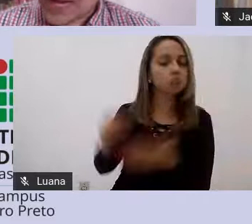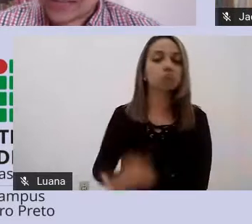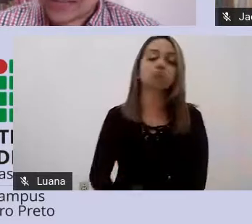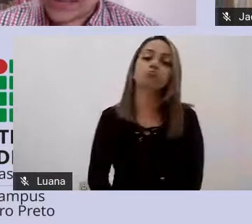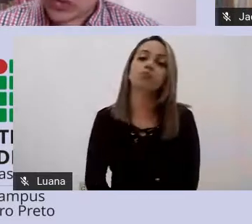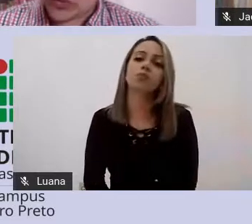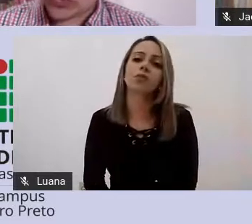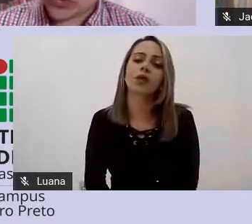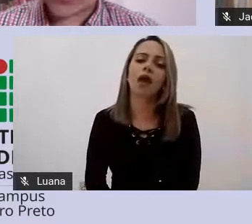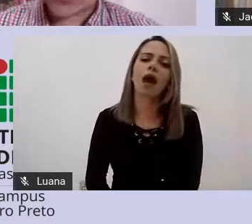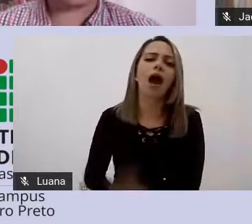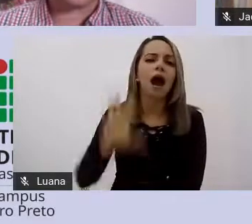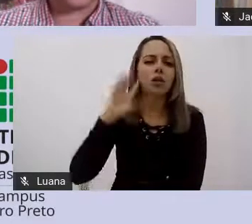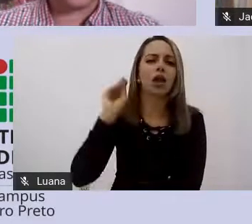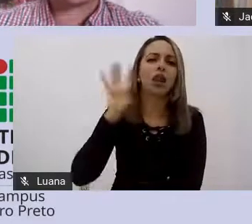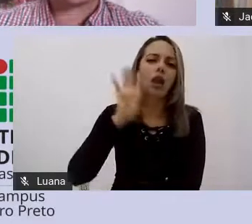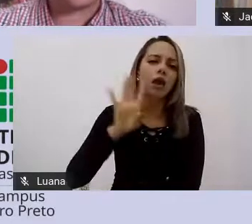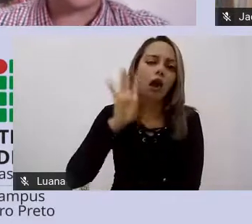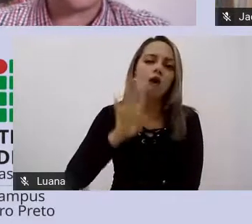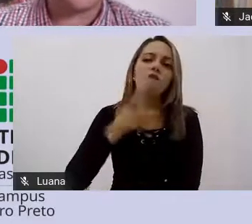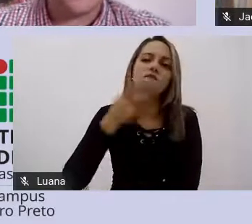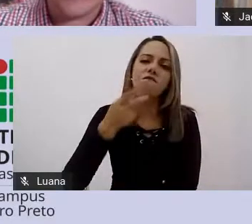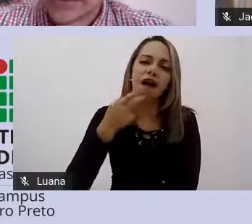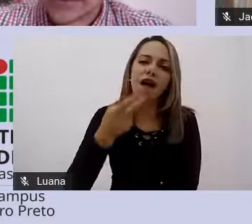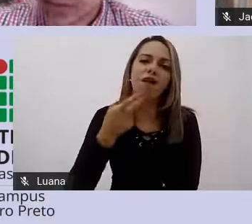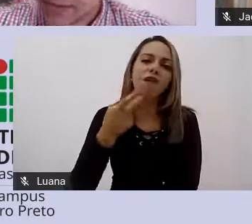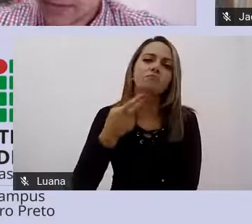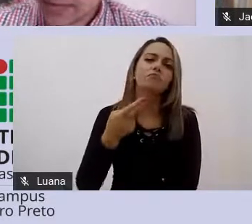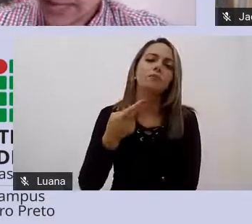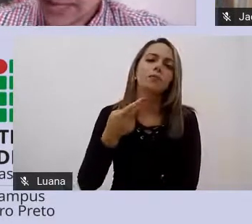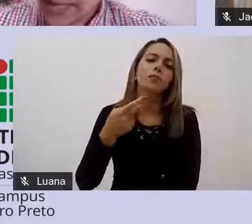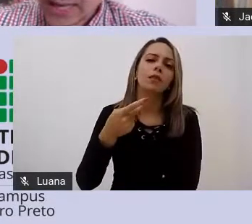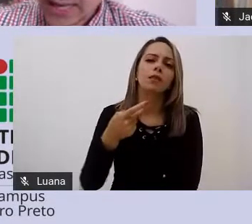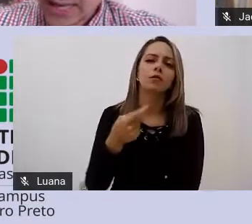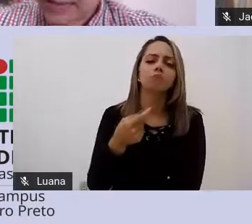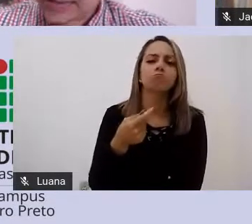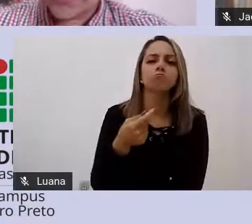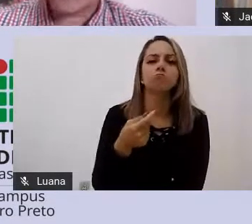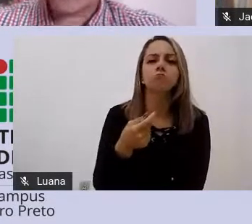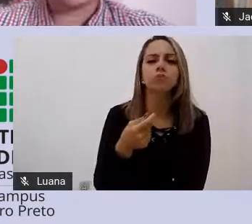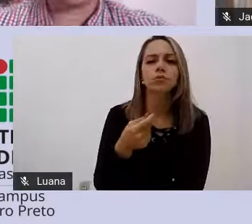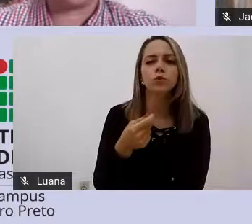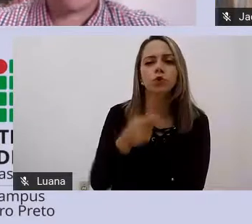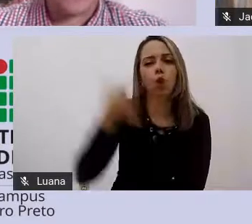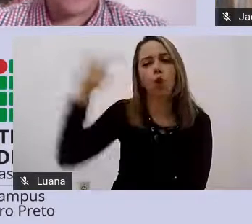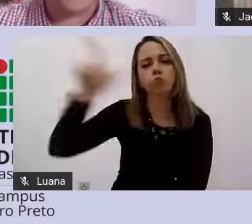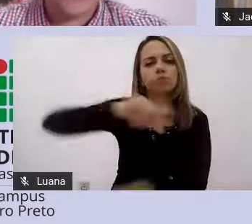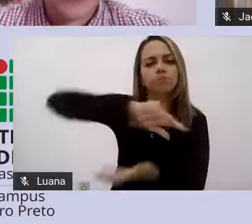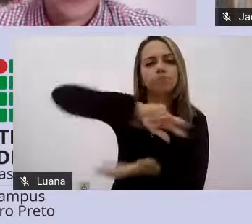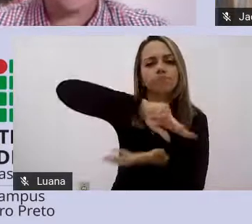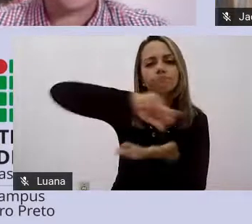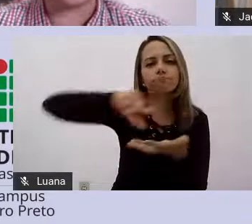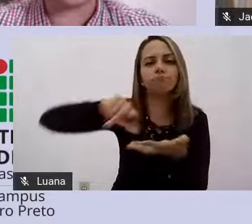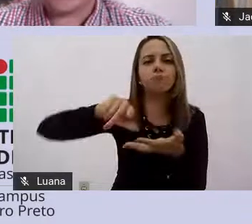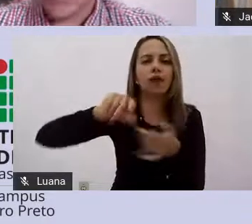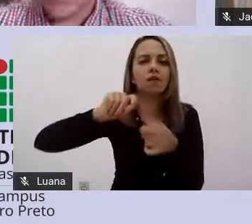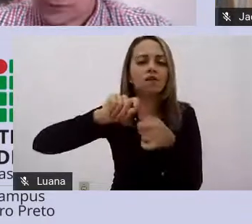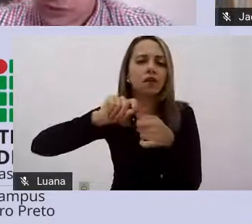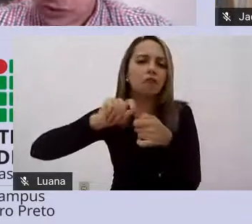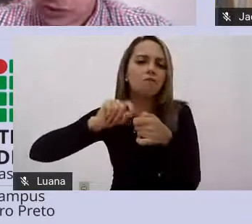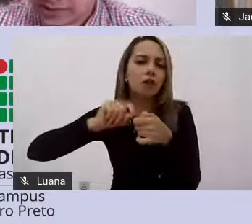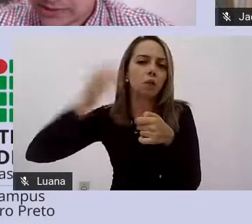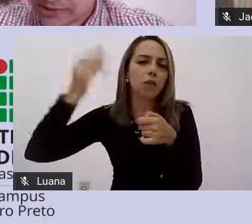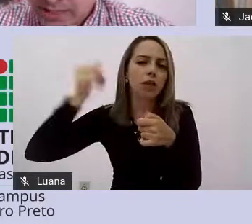food de outras artesanias, não é? Se isso ainda é feito por mulheres e por